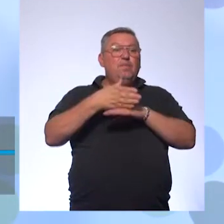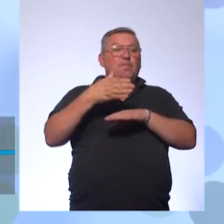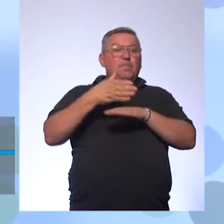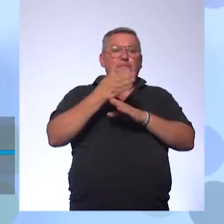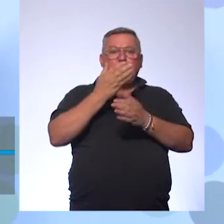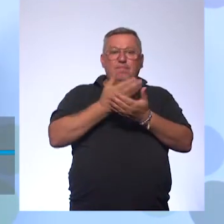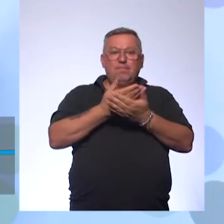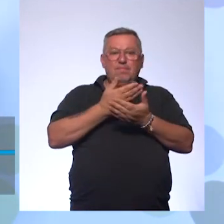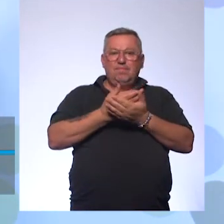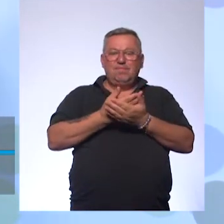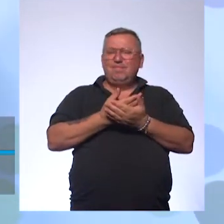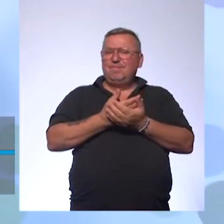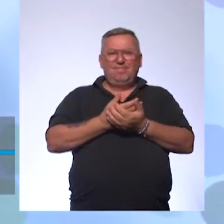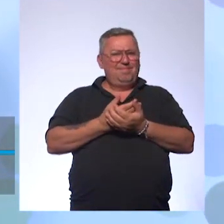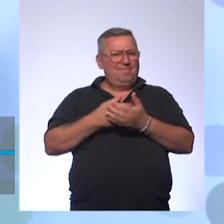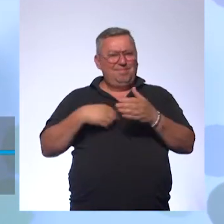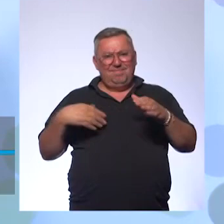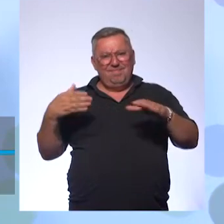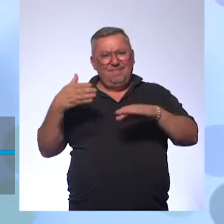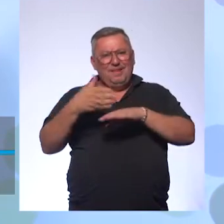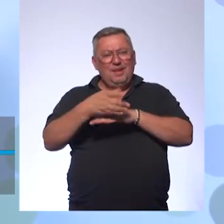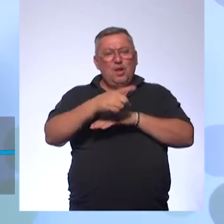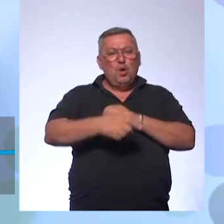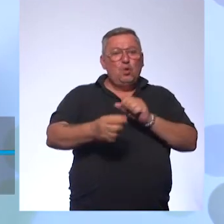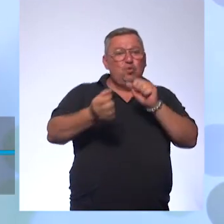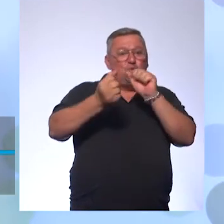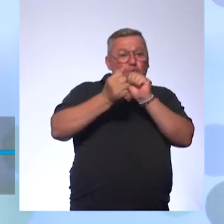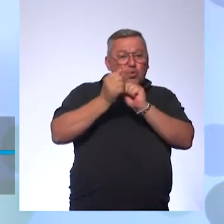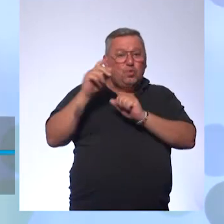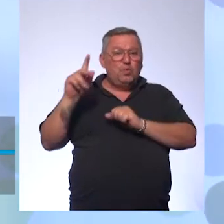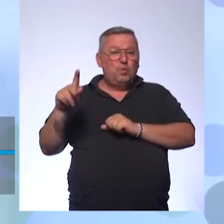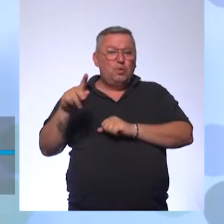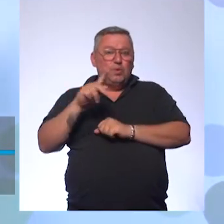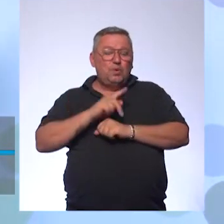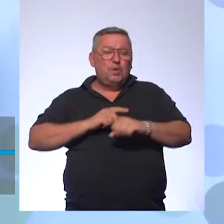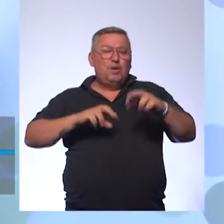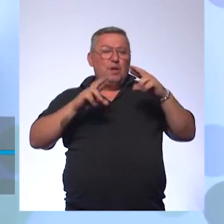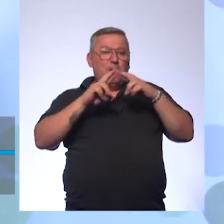ali no momento, porque passou um vento a mais, porque houve